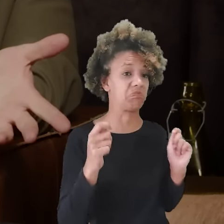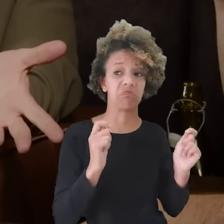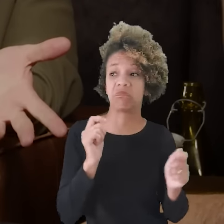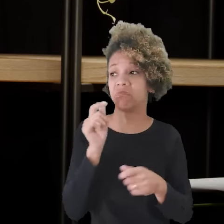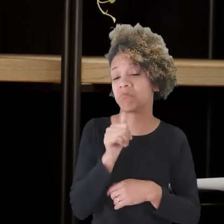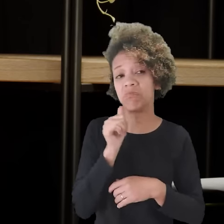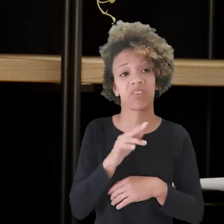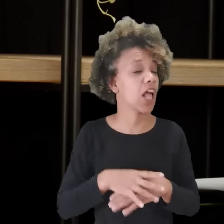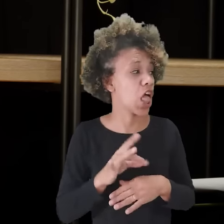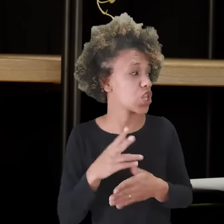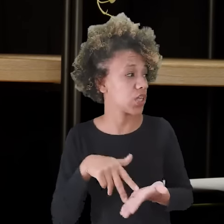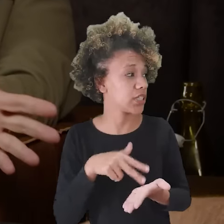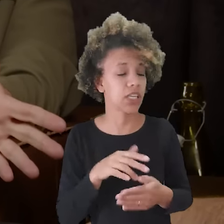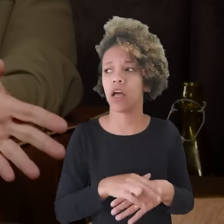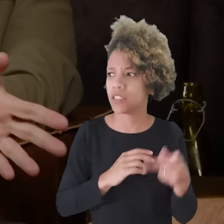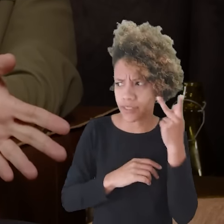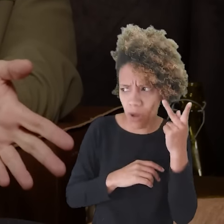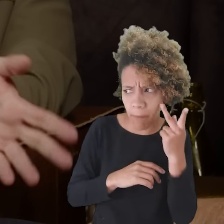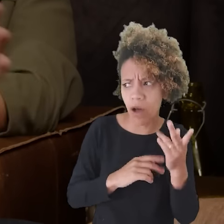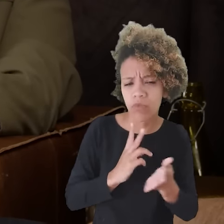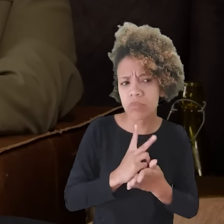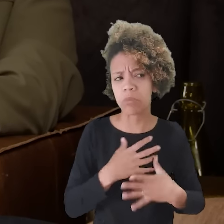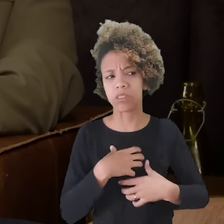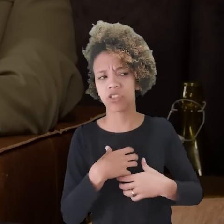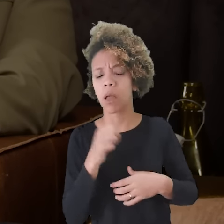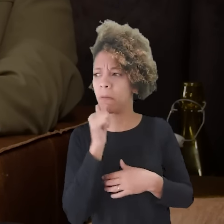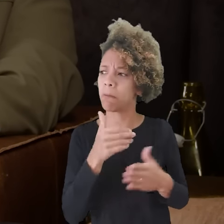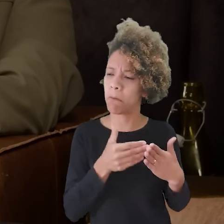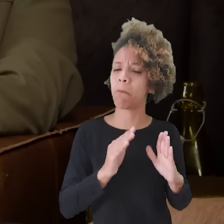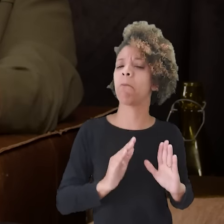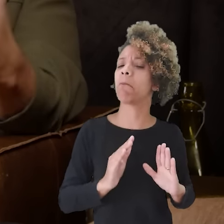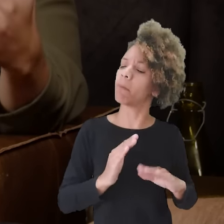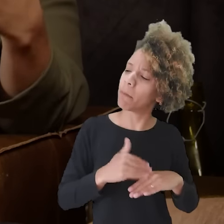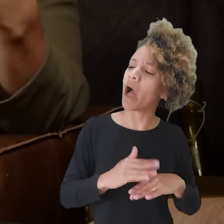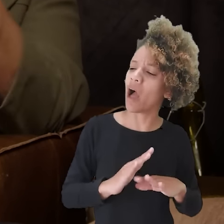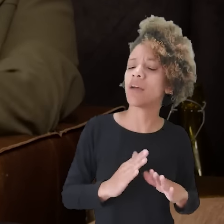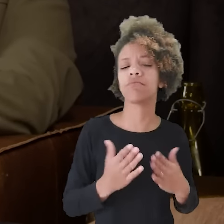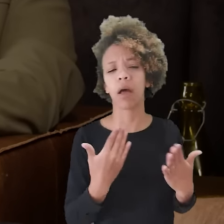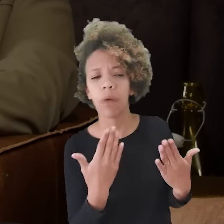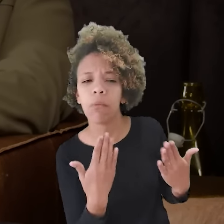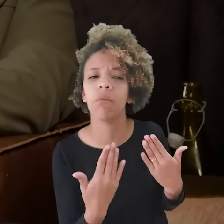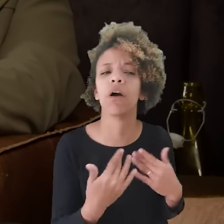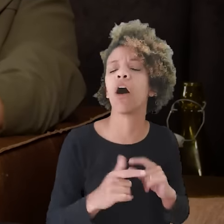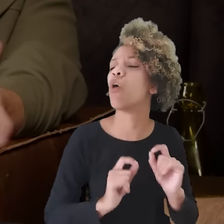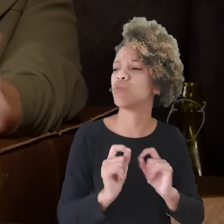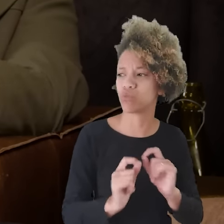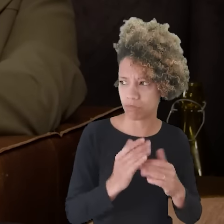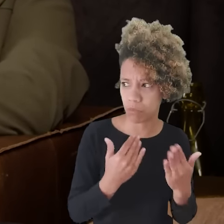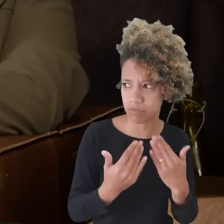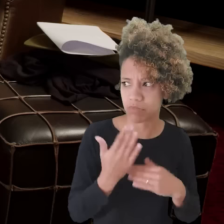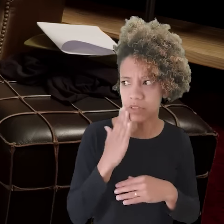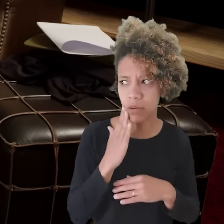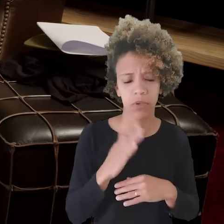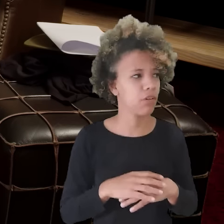isso literalmente foi para dançar em São Paulo em São Paulo eu sempre senti que as meninas sempre foram mais receptivas a a pelo menos a um diálogo